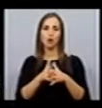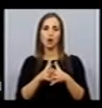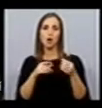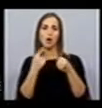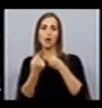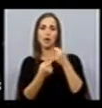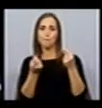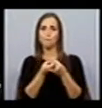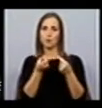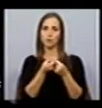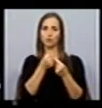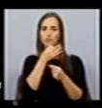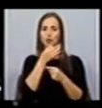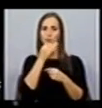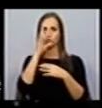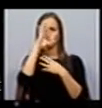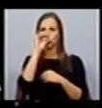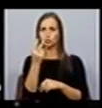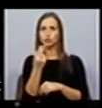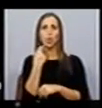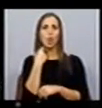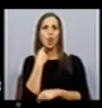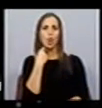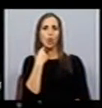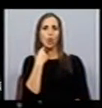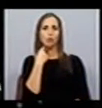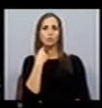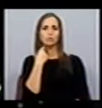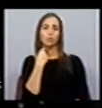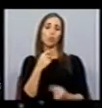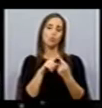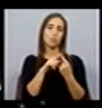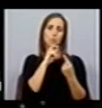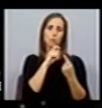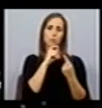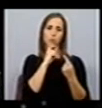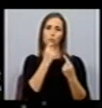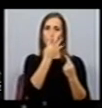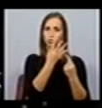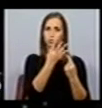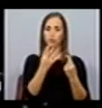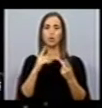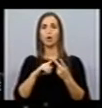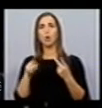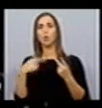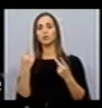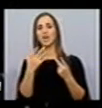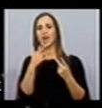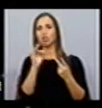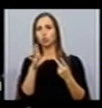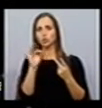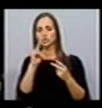próximos. Estamos a falar de 2 luas muito pequenininhas, que podem ter uma delas pode ter 4 e a outra 14 km de diâmetro,